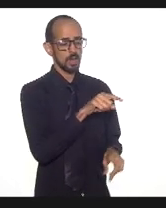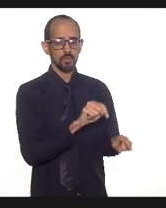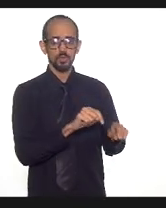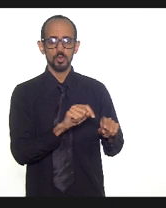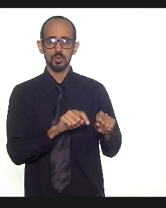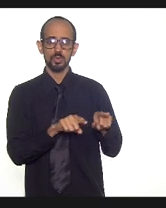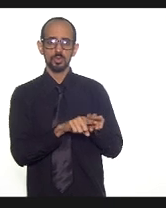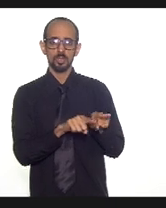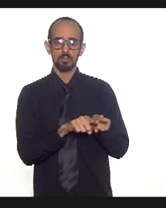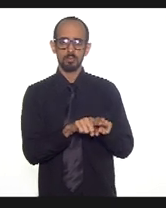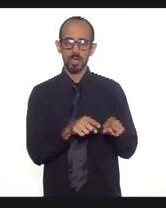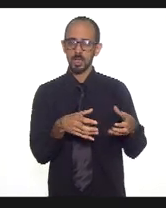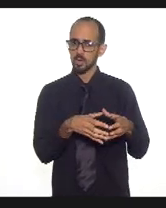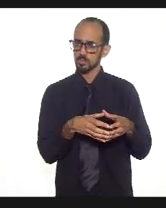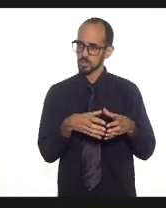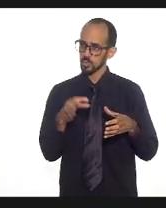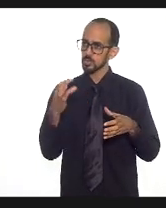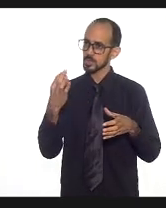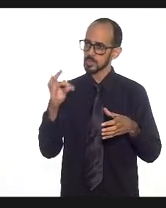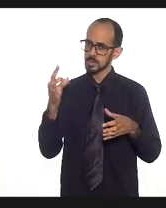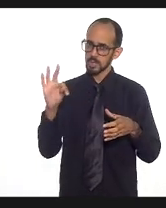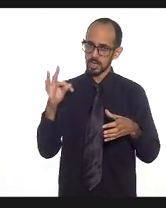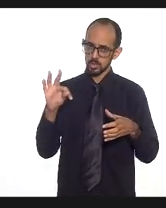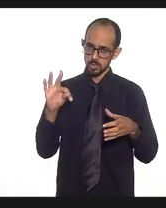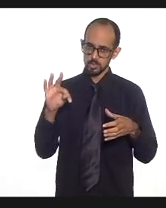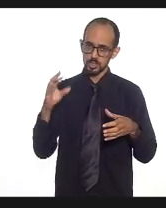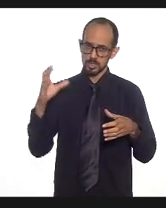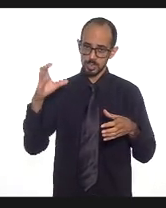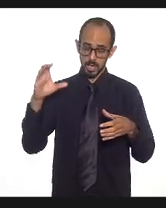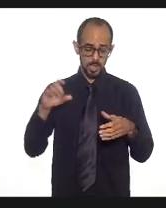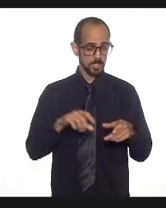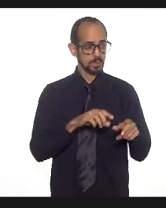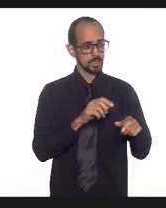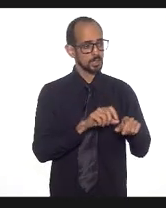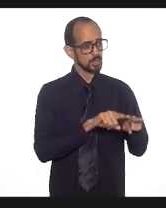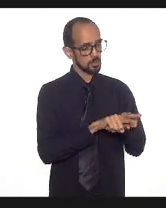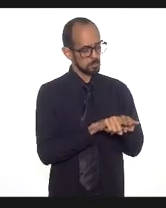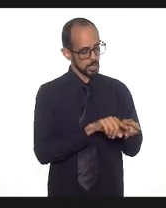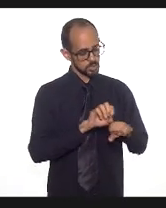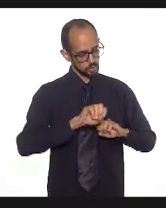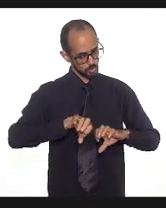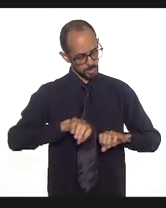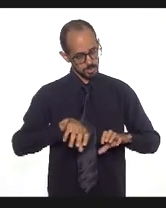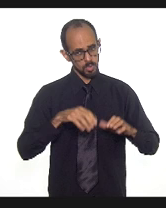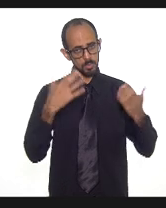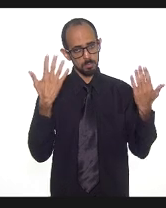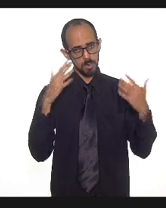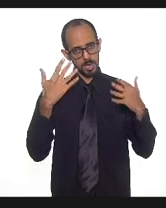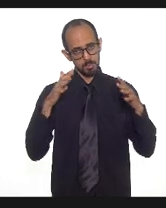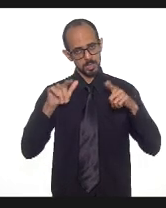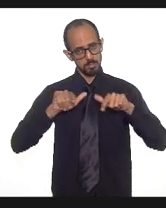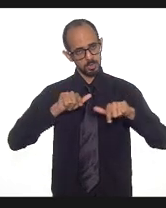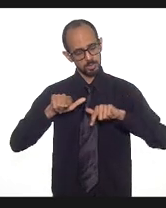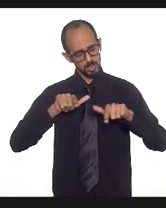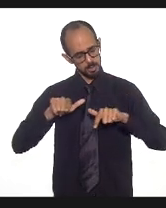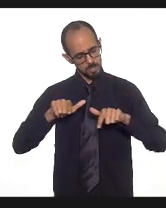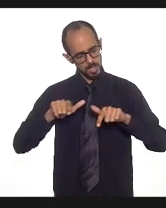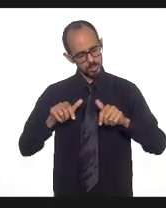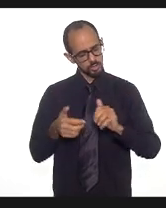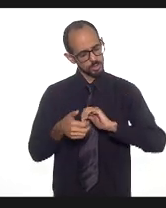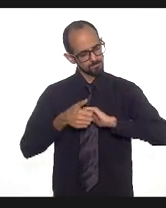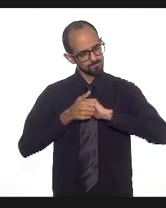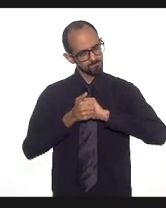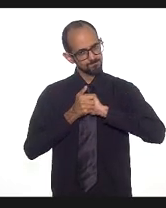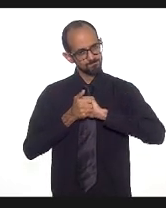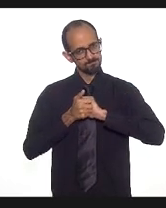Ciência e Tecnologia e Educação. Parabéns pelo trabalho e contem com a Fundação CCIERG. Tá?